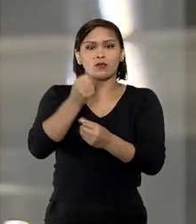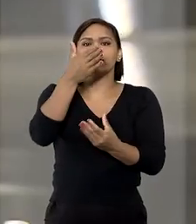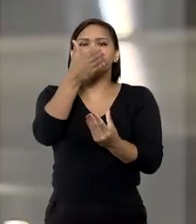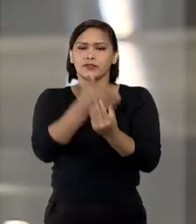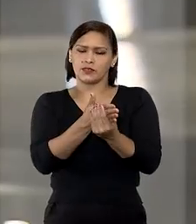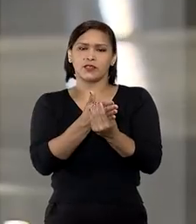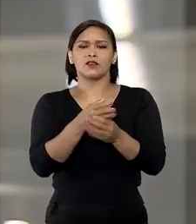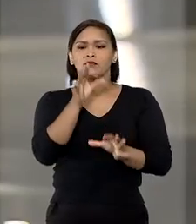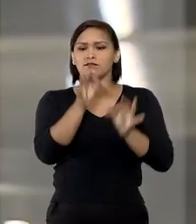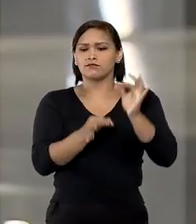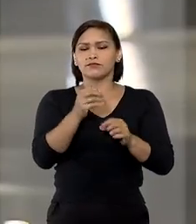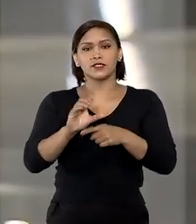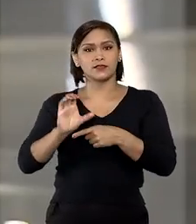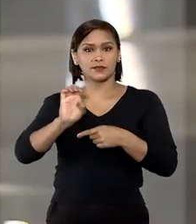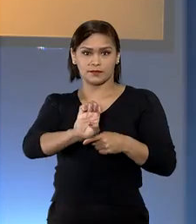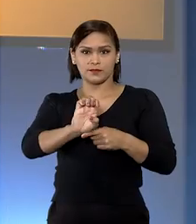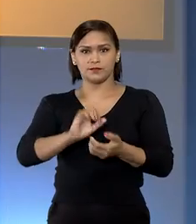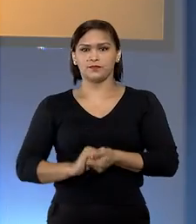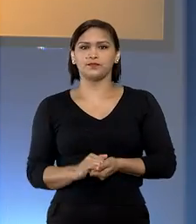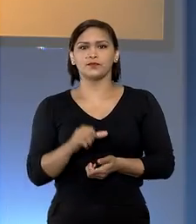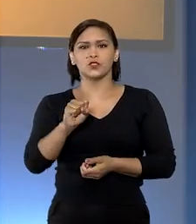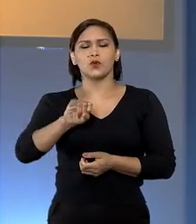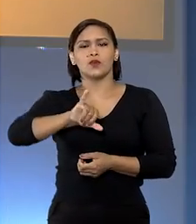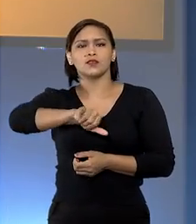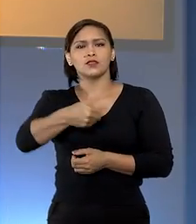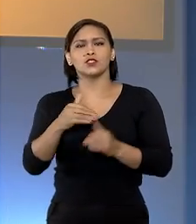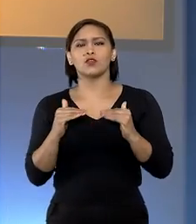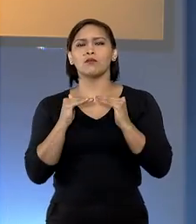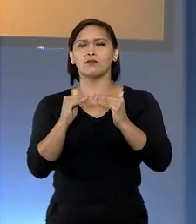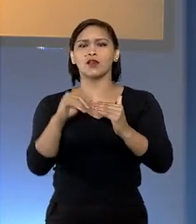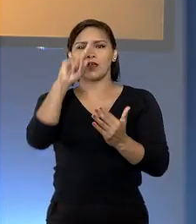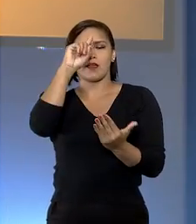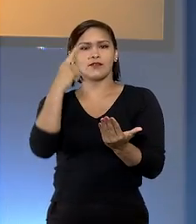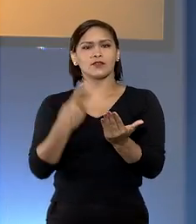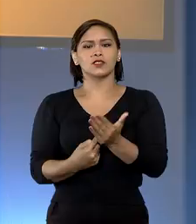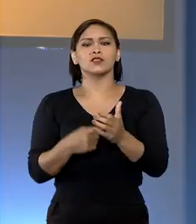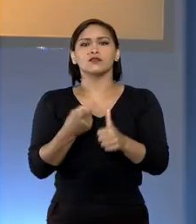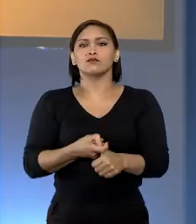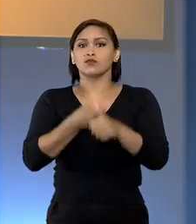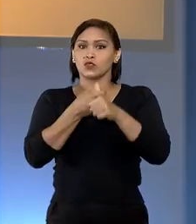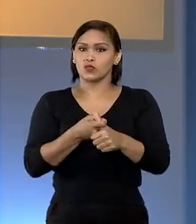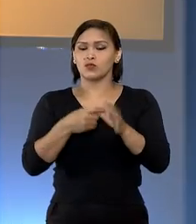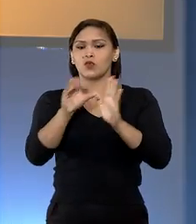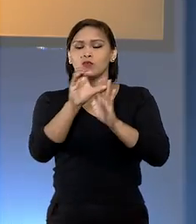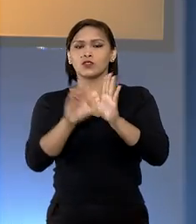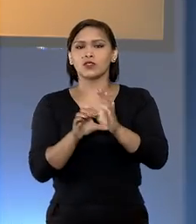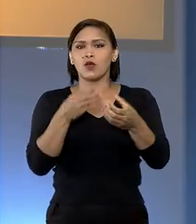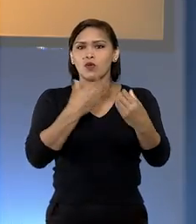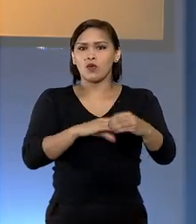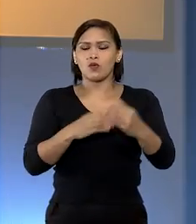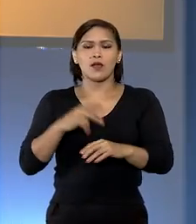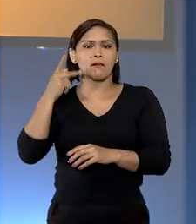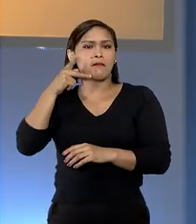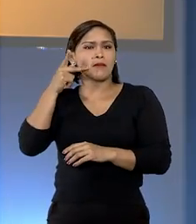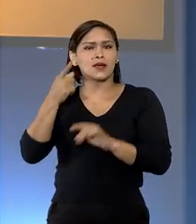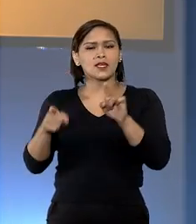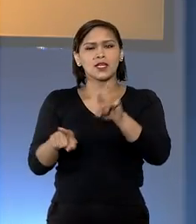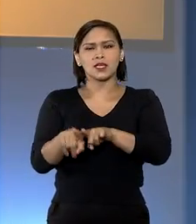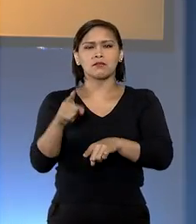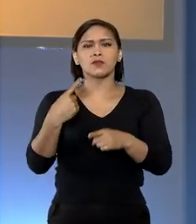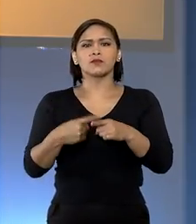do processo na justiça estadual o STJ Manteve a decisão que suspendeu o edital de concurso na Paraíba